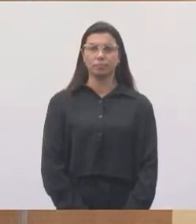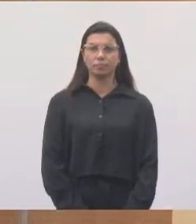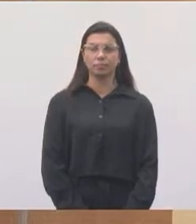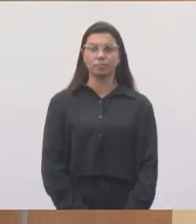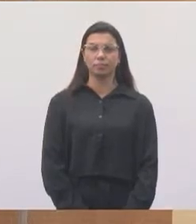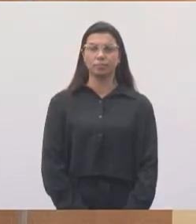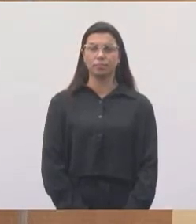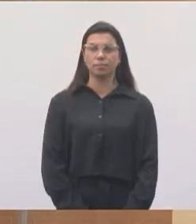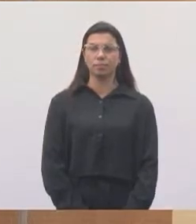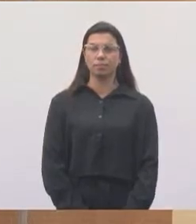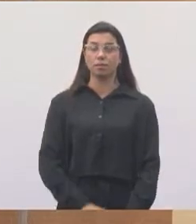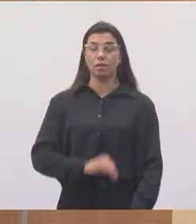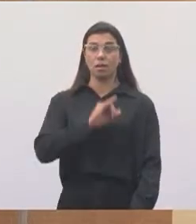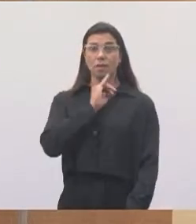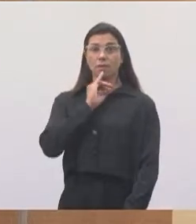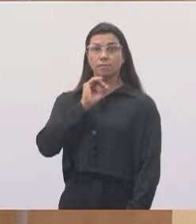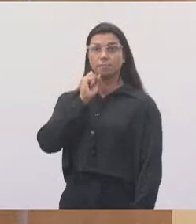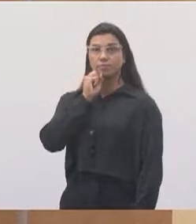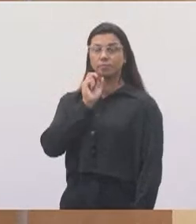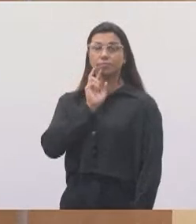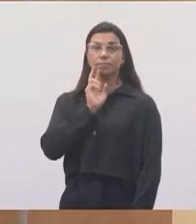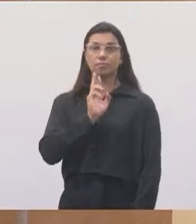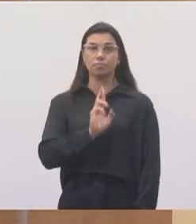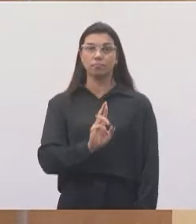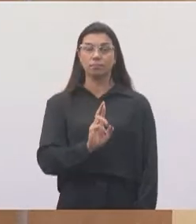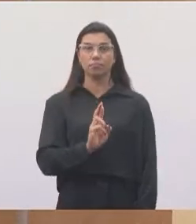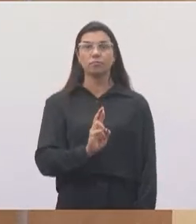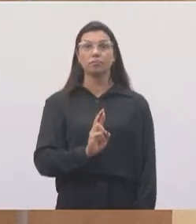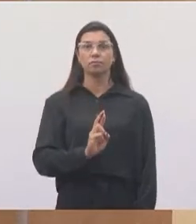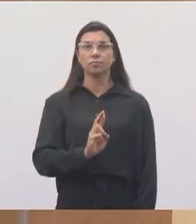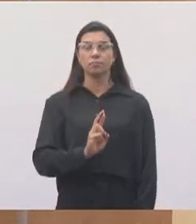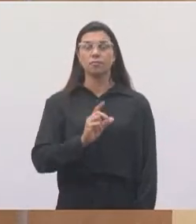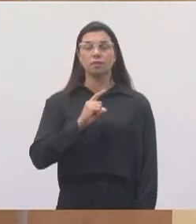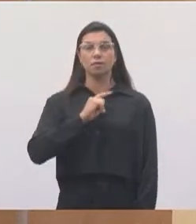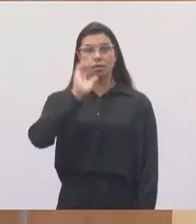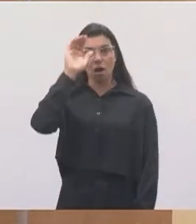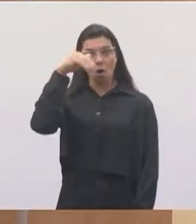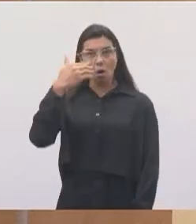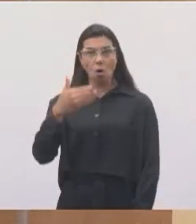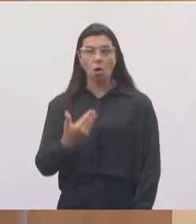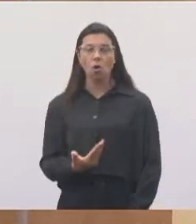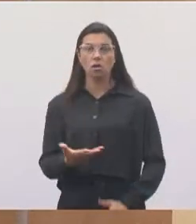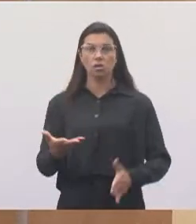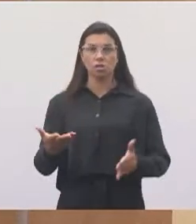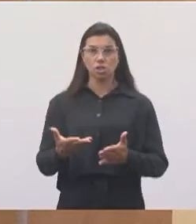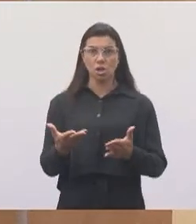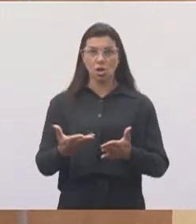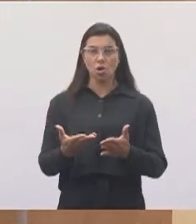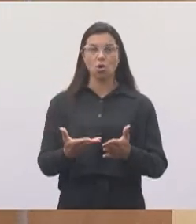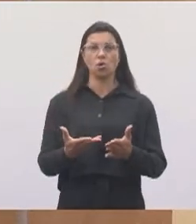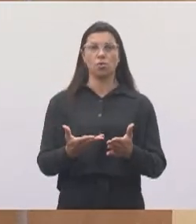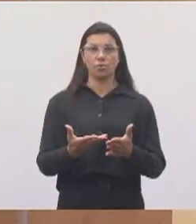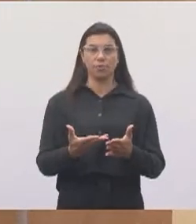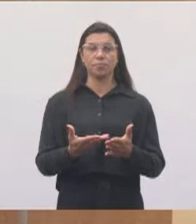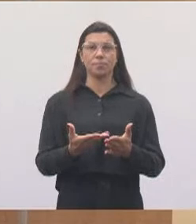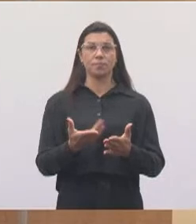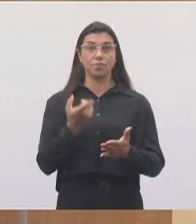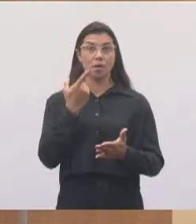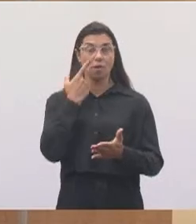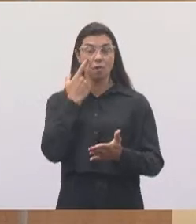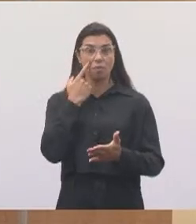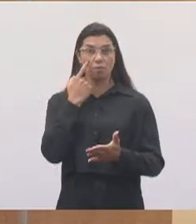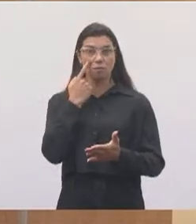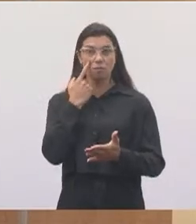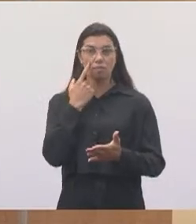Mensagem do Prefeito Municipal de Jacareí. Tenho a honra de submeter à análise dessa